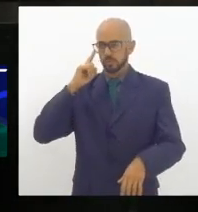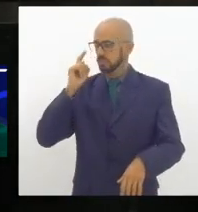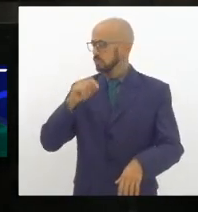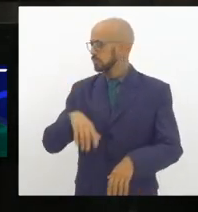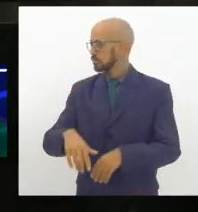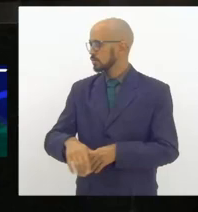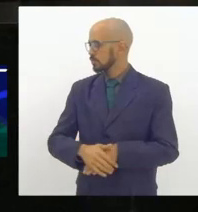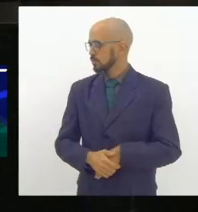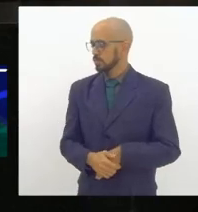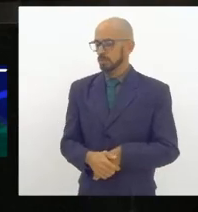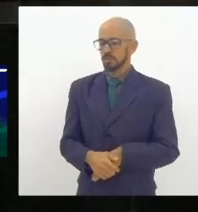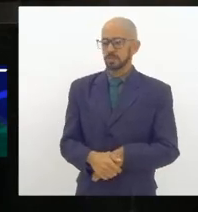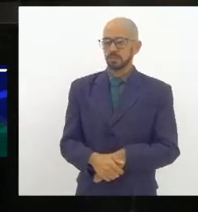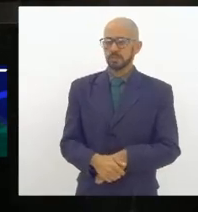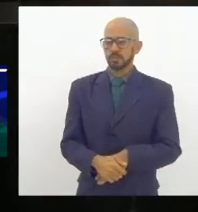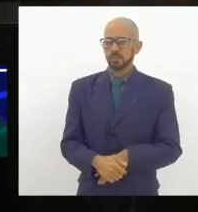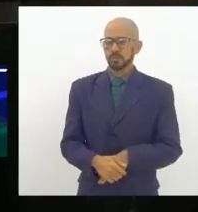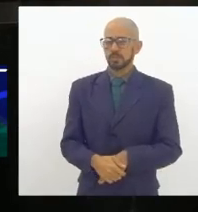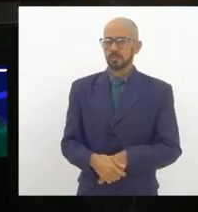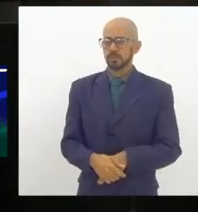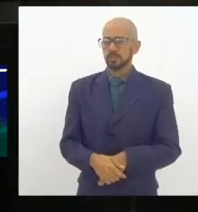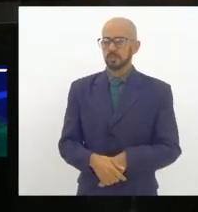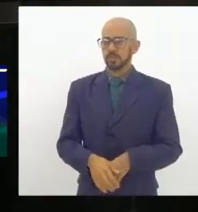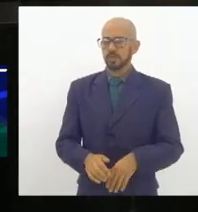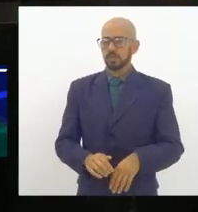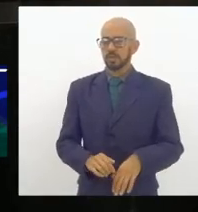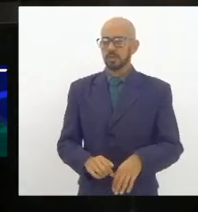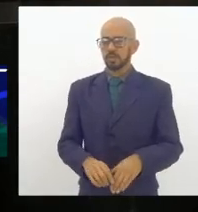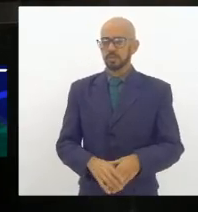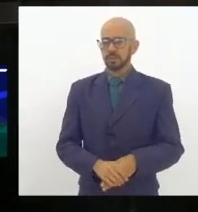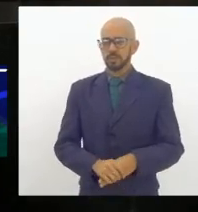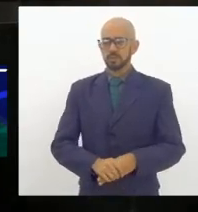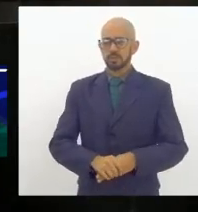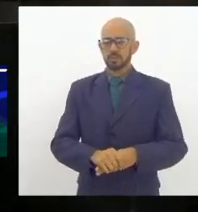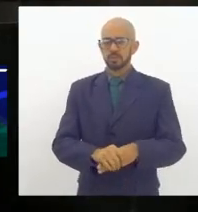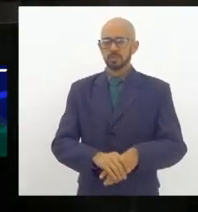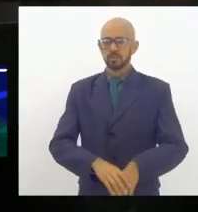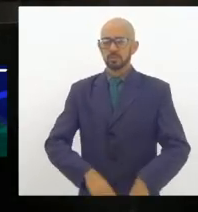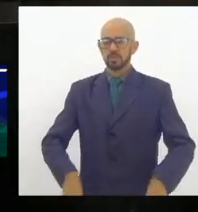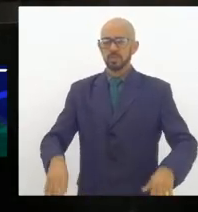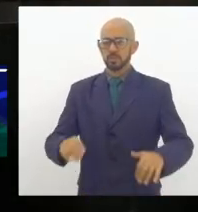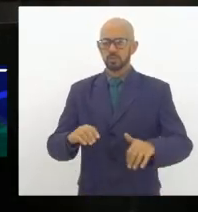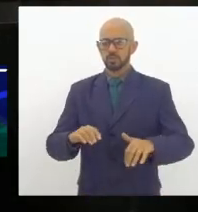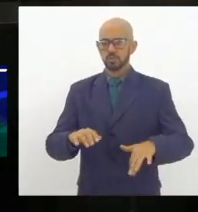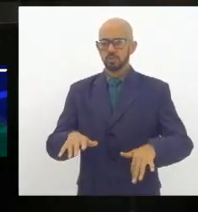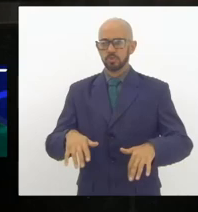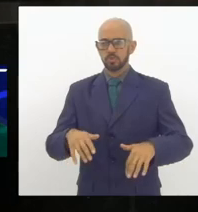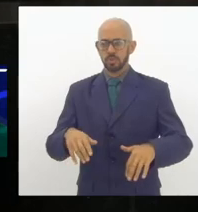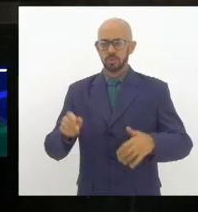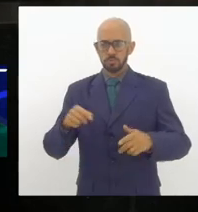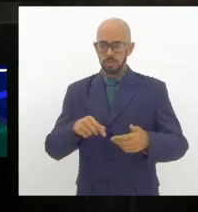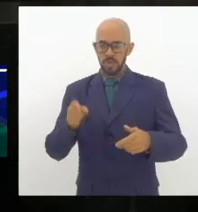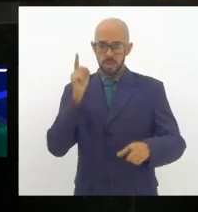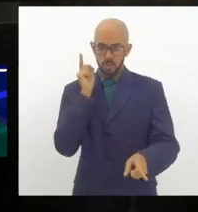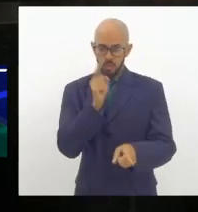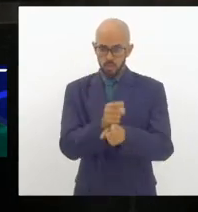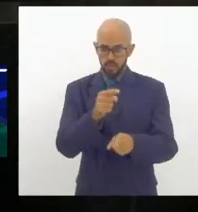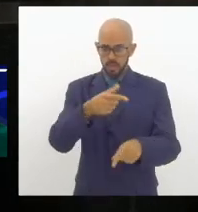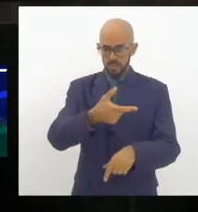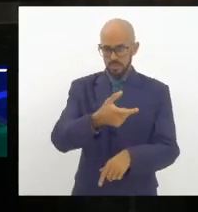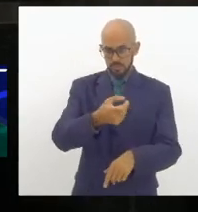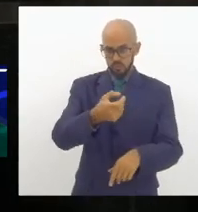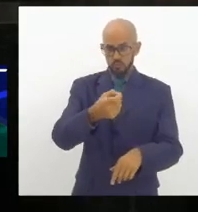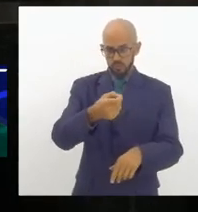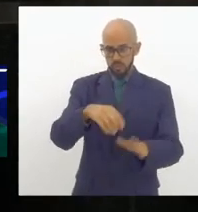a si mesmo a gente fez a tendo feito um trabalho detalhado para tentar encontrar esses 20